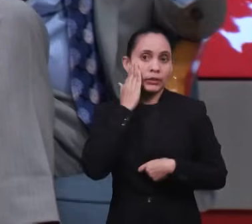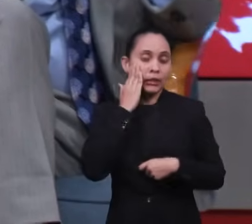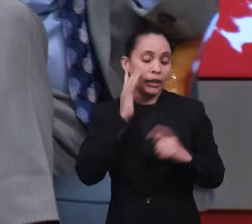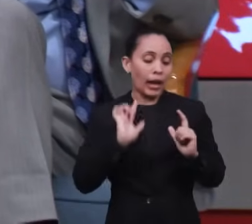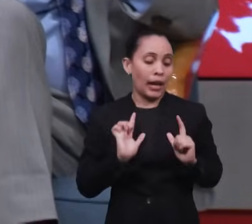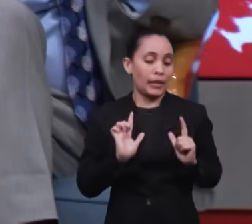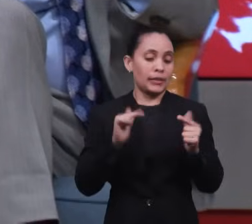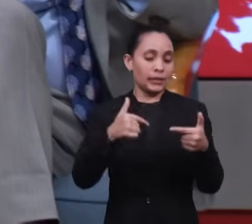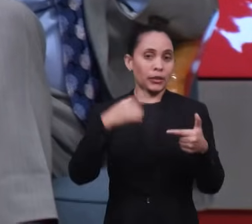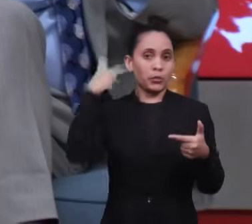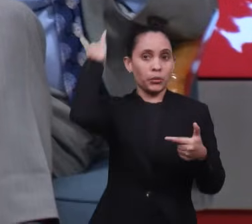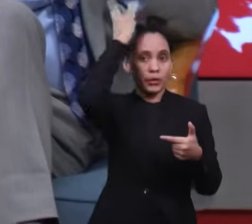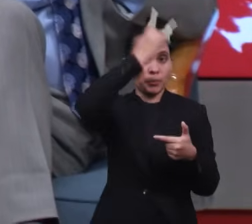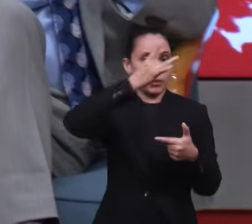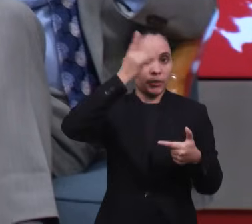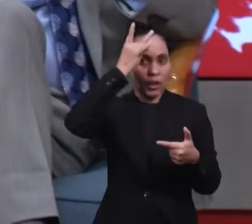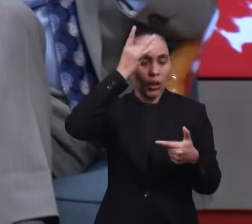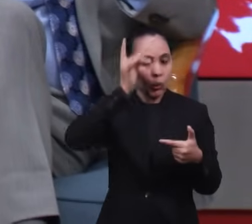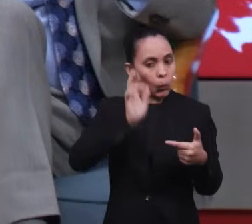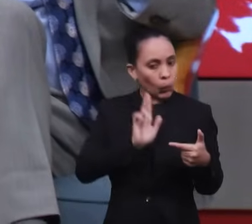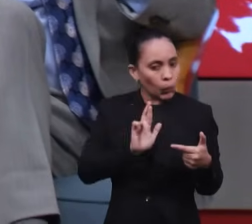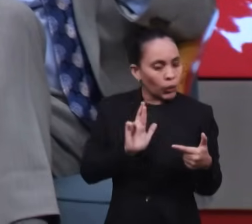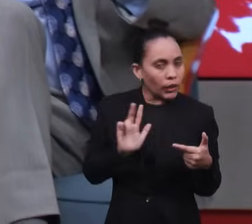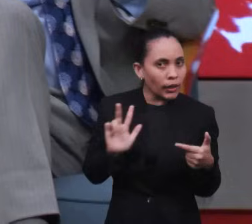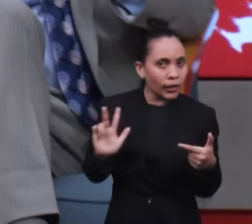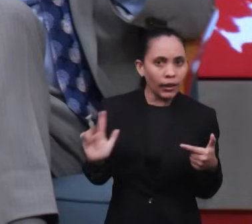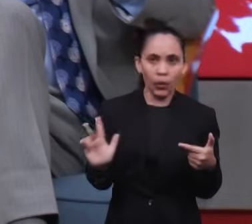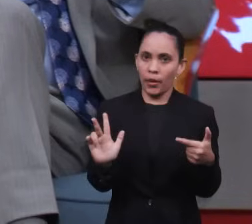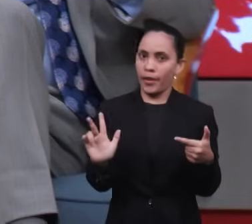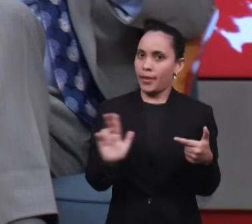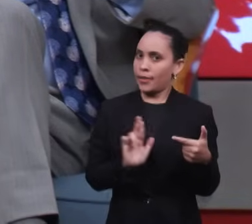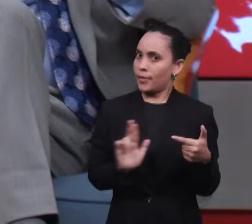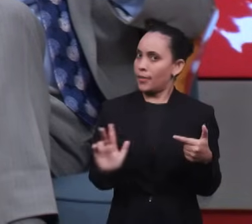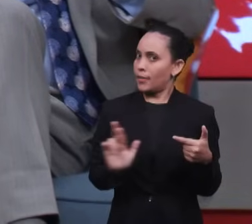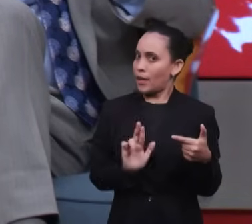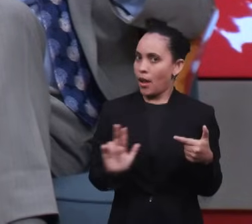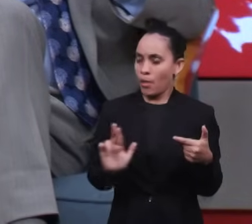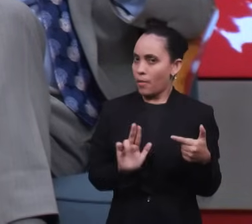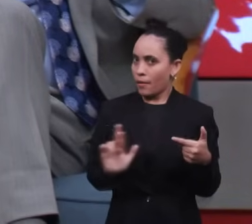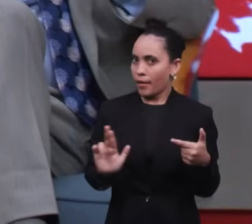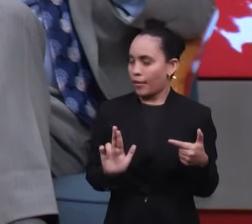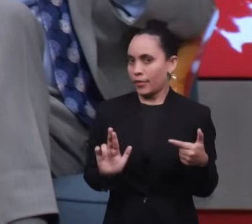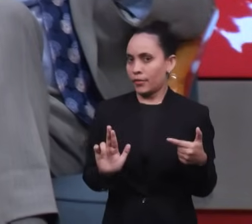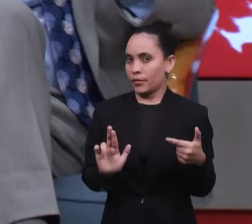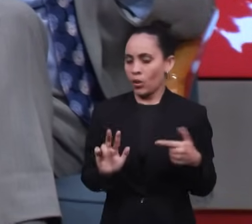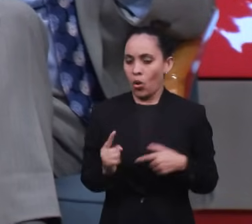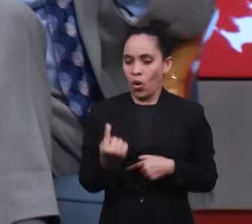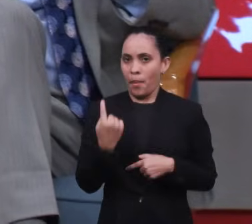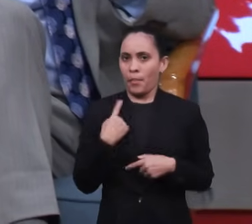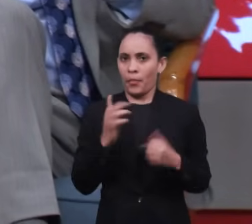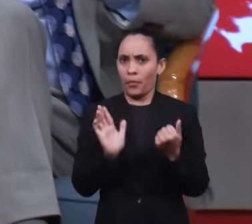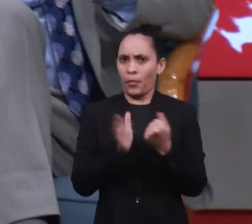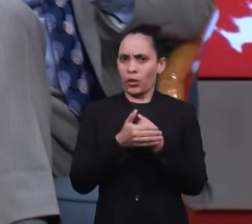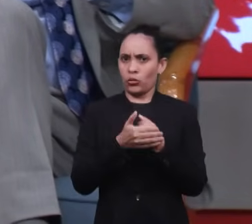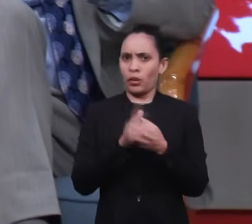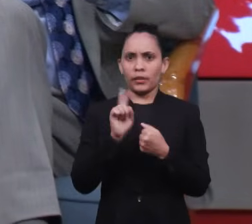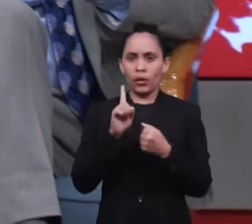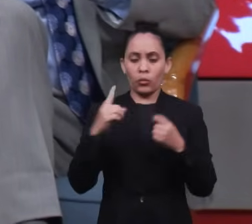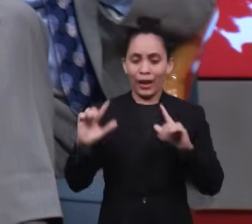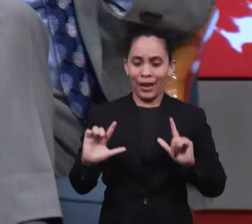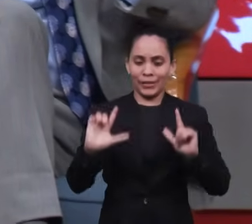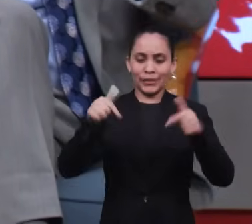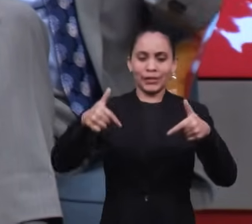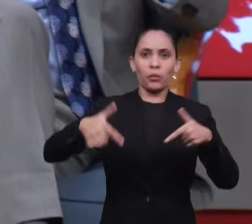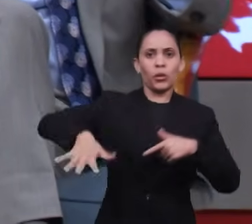que entender que a operação do Espírito Santo não era individualizado, como no Velho Testamento, mas que o